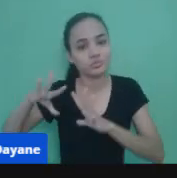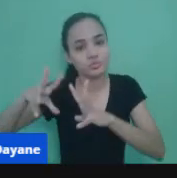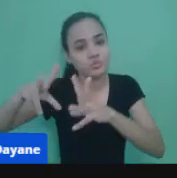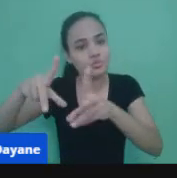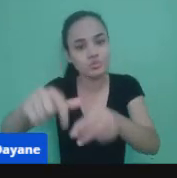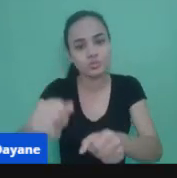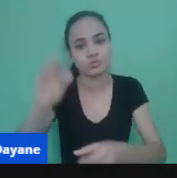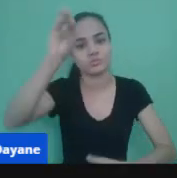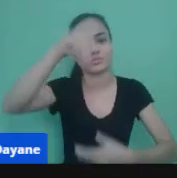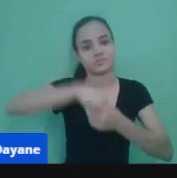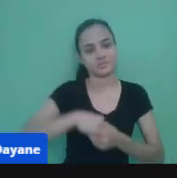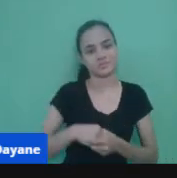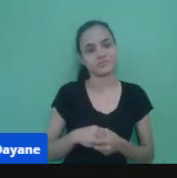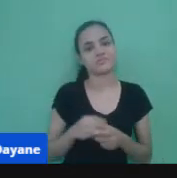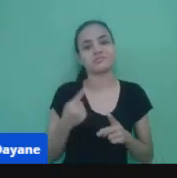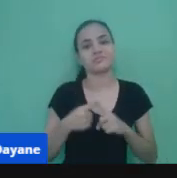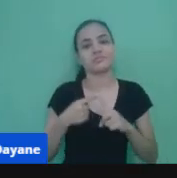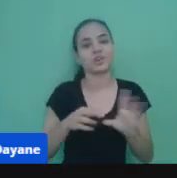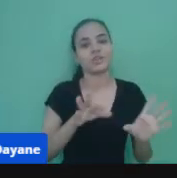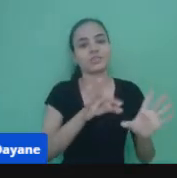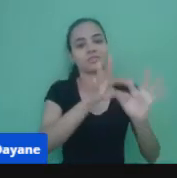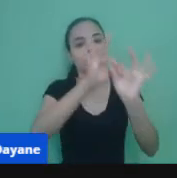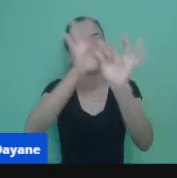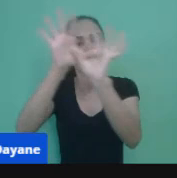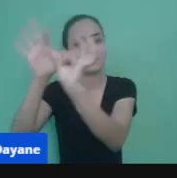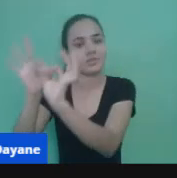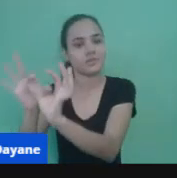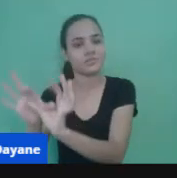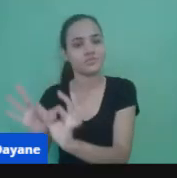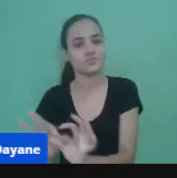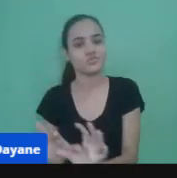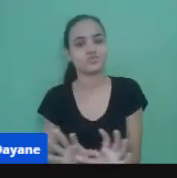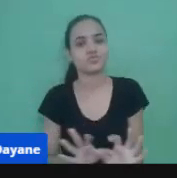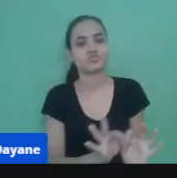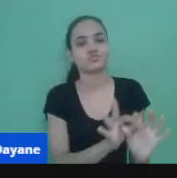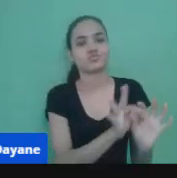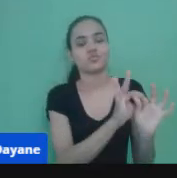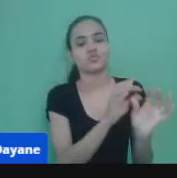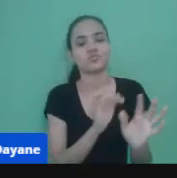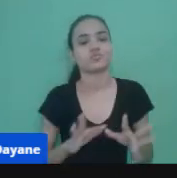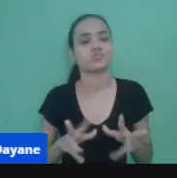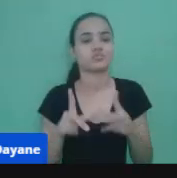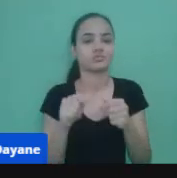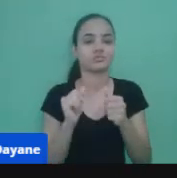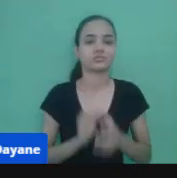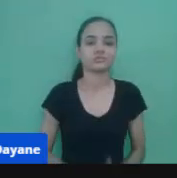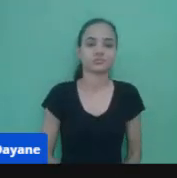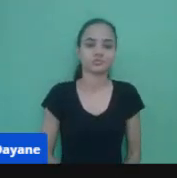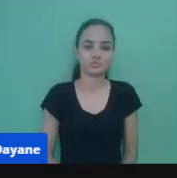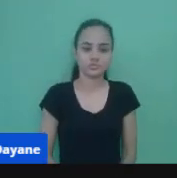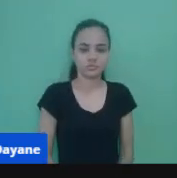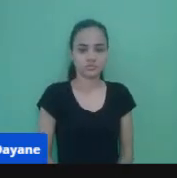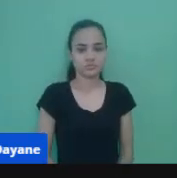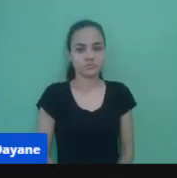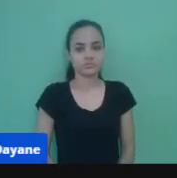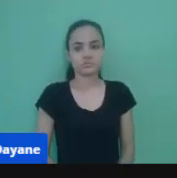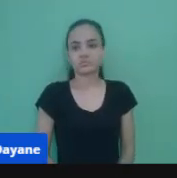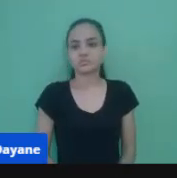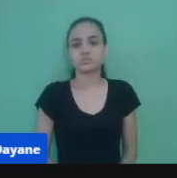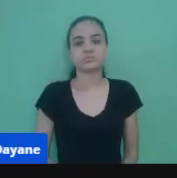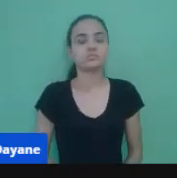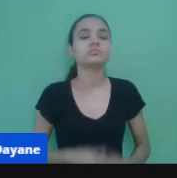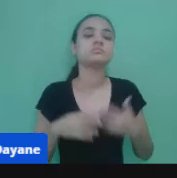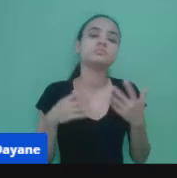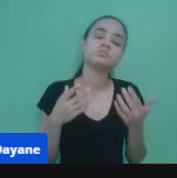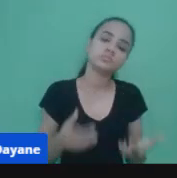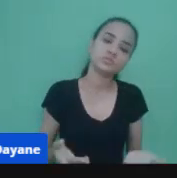pouquinho com essa formação de cidadão, vamos dizer assim, conformado, né? Que as coisas são assim mesmo,